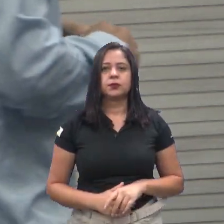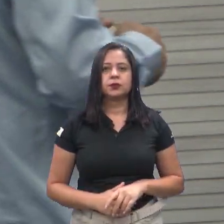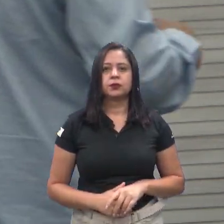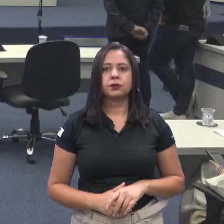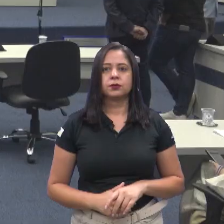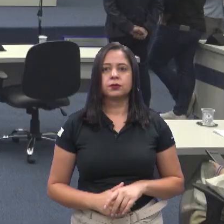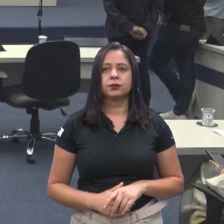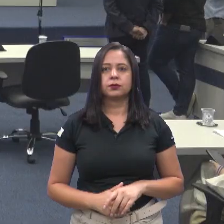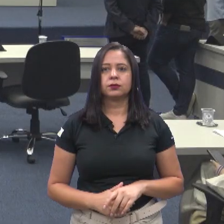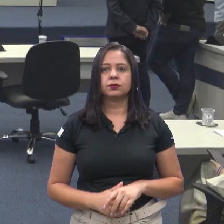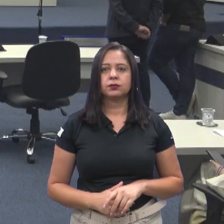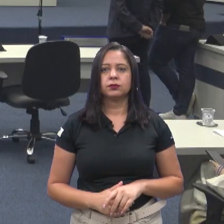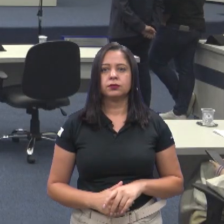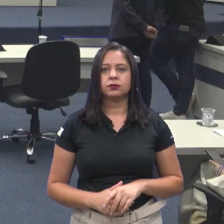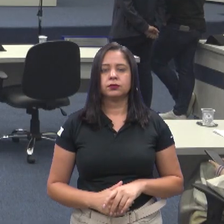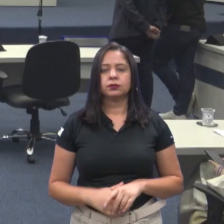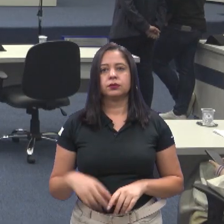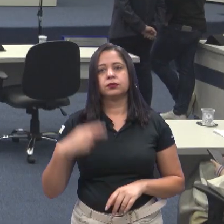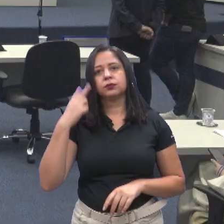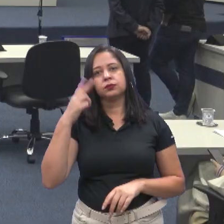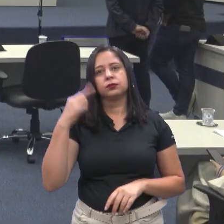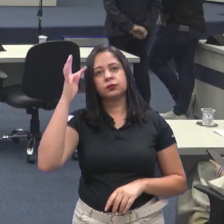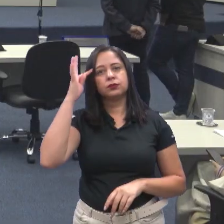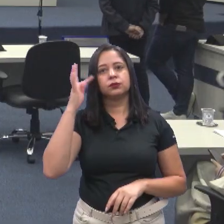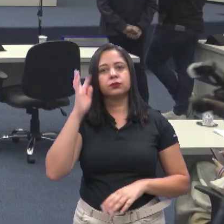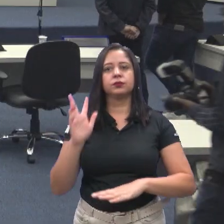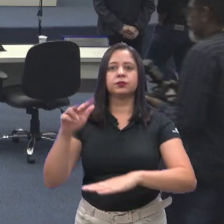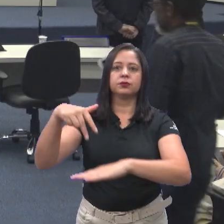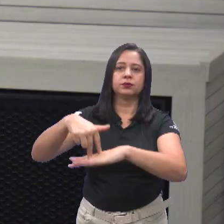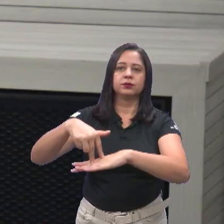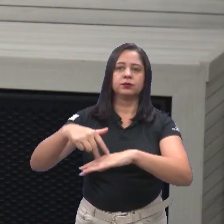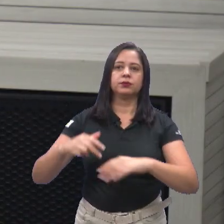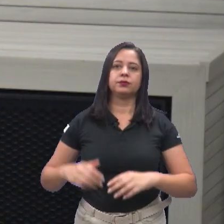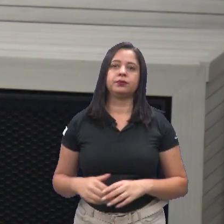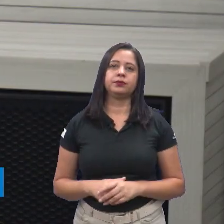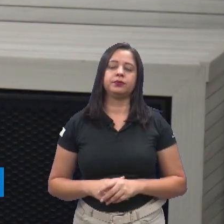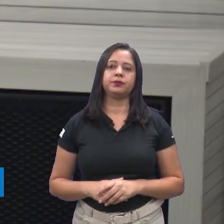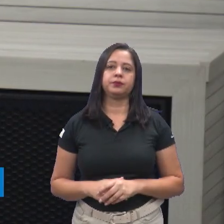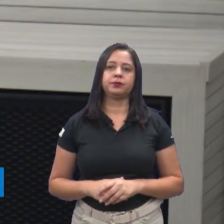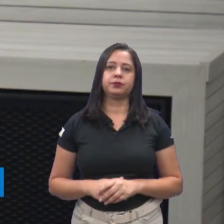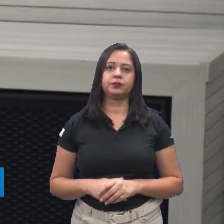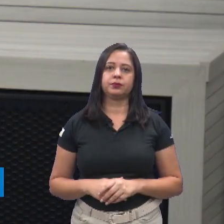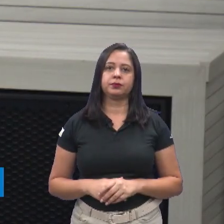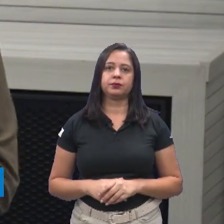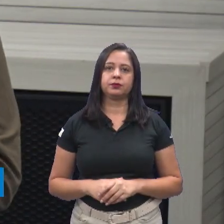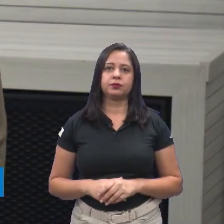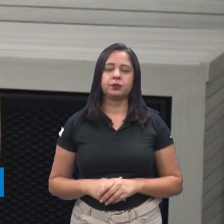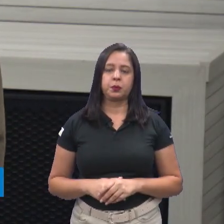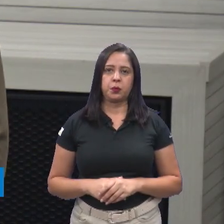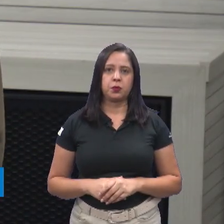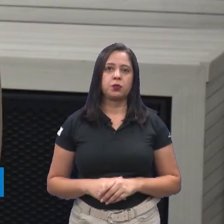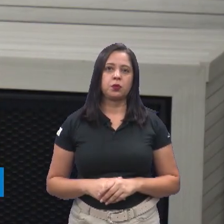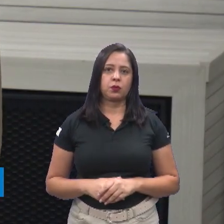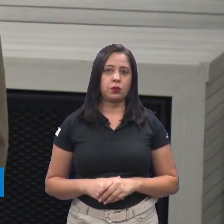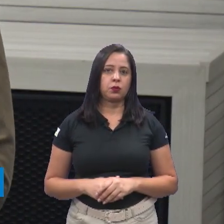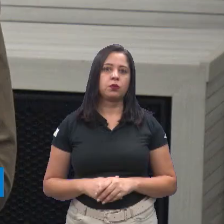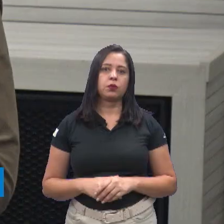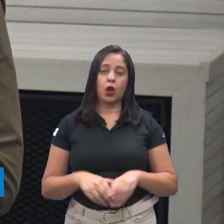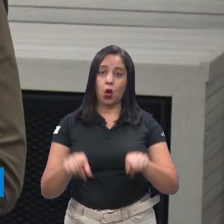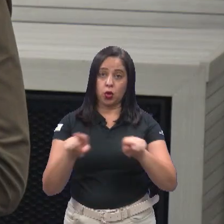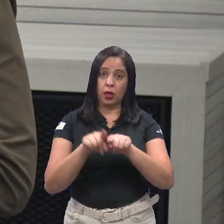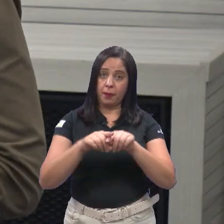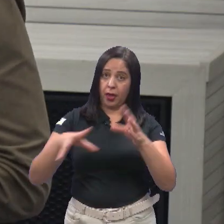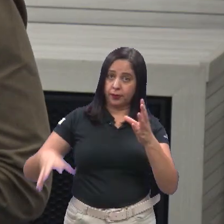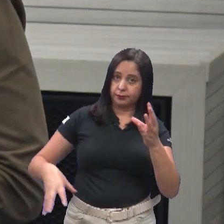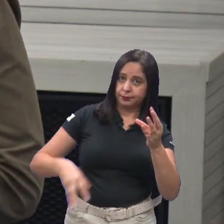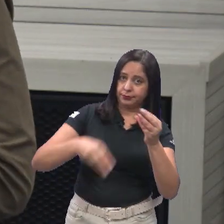Questão de ordem, por tempo de minuto, o vereador Tomás Henrique. Senhor presidente, senhores vereadores, também contribuir um pouco com esse debate, a